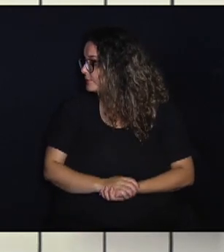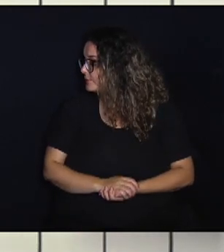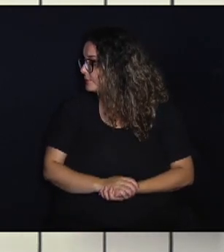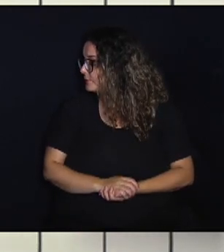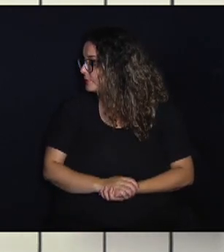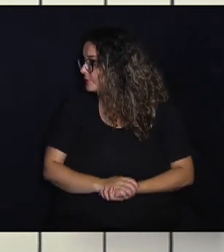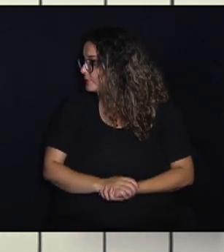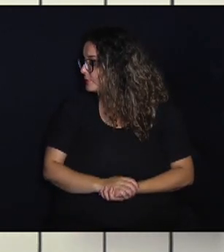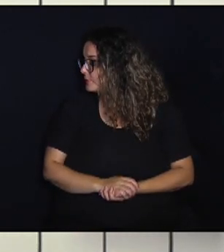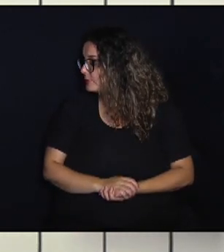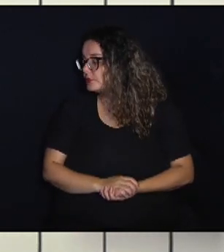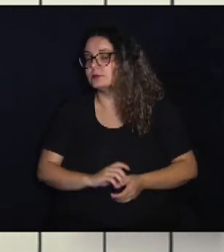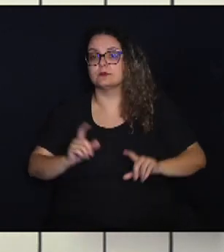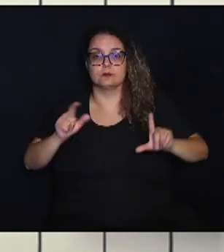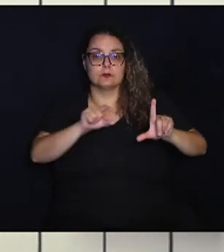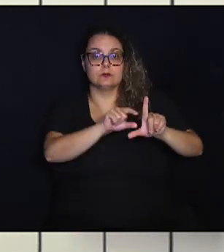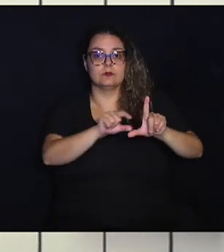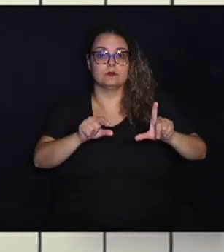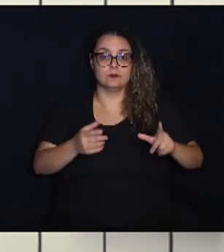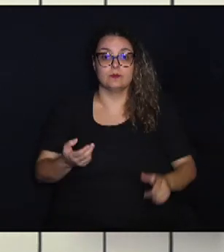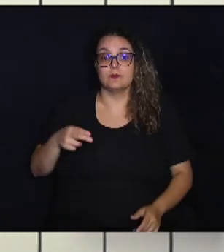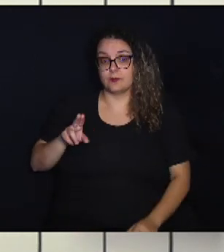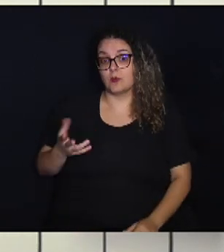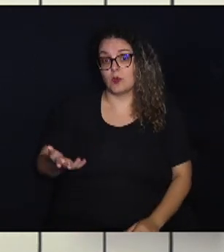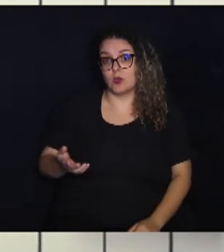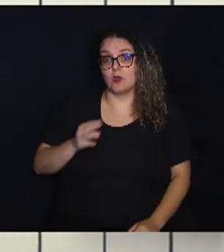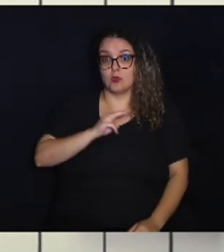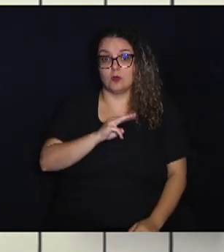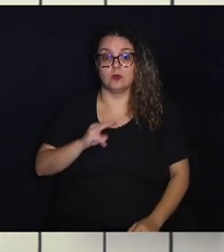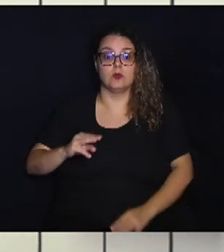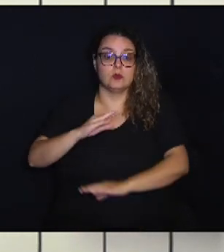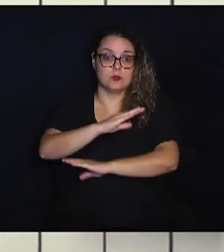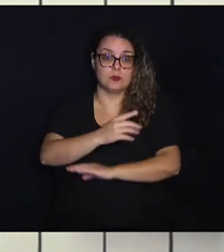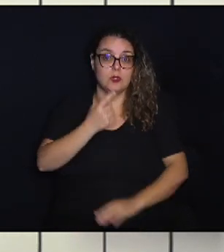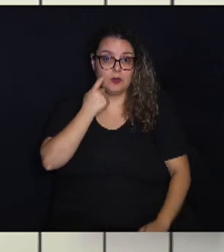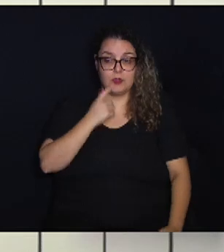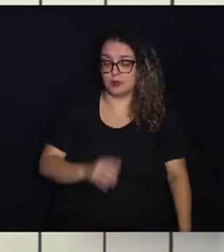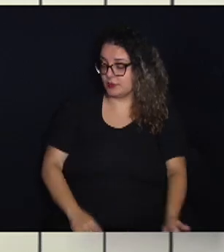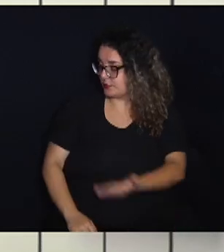emendas.campinas.sp.gov.br, o site está aqui embaixo da sua tela, ou no site da Câmara, que é o